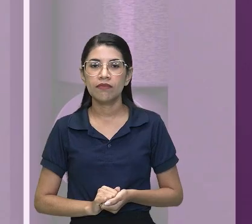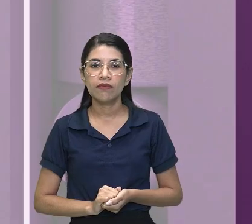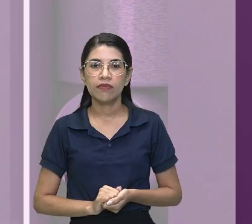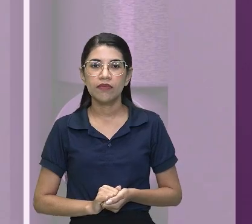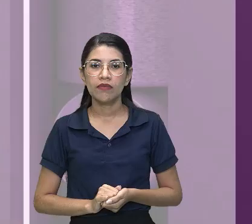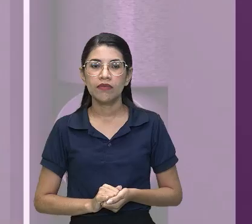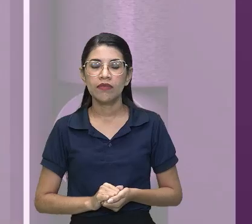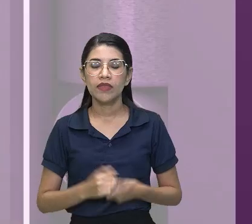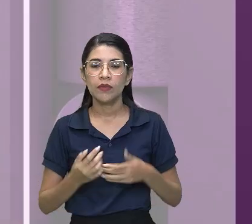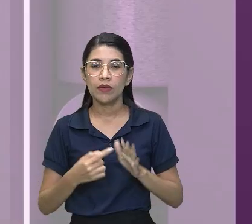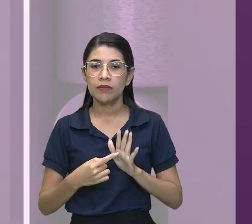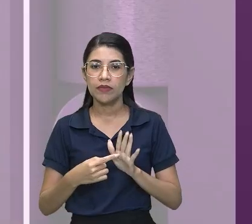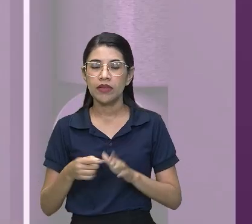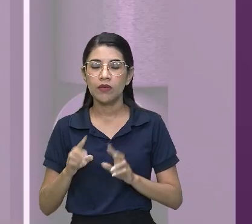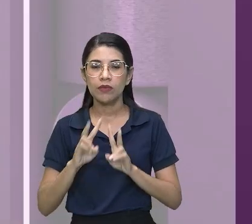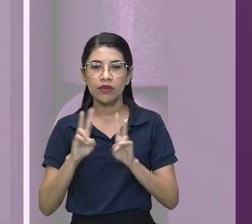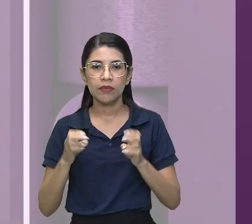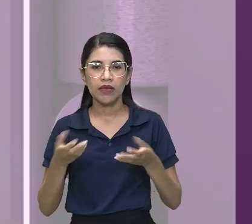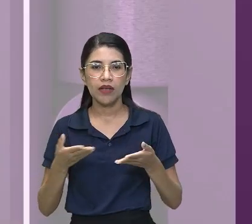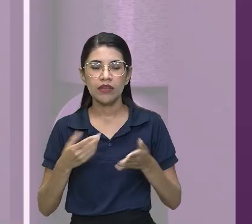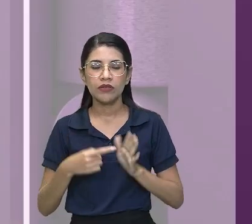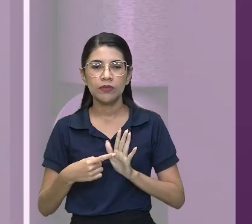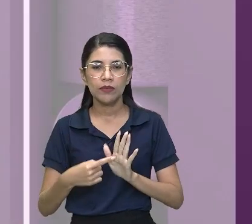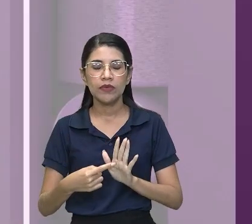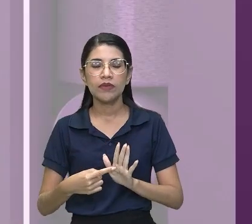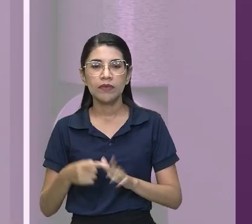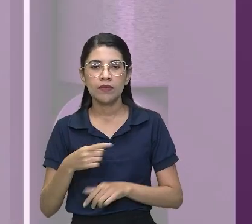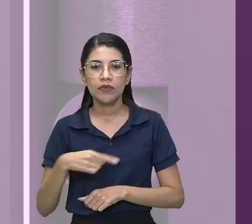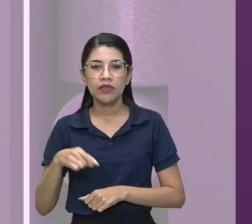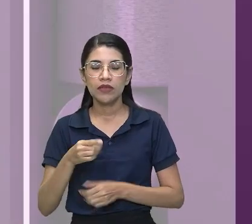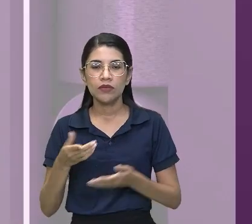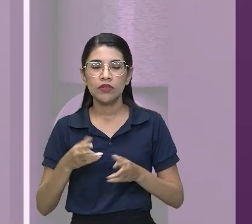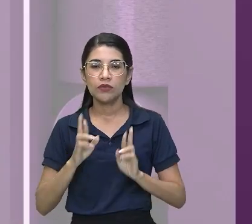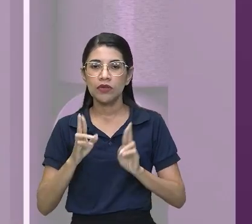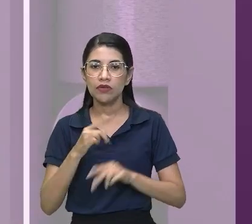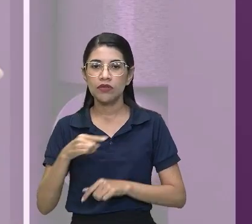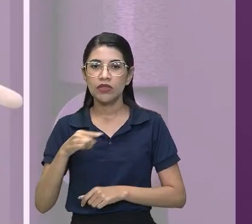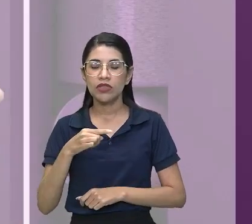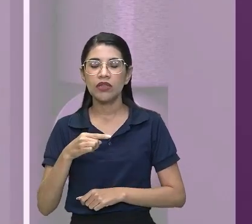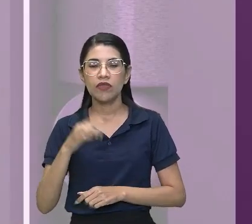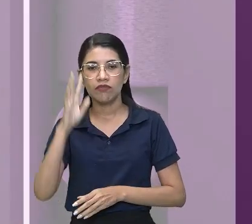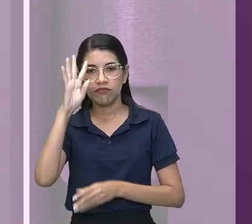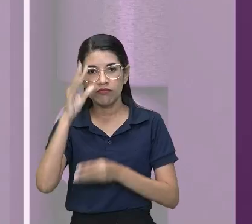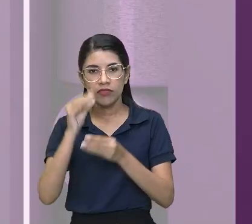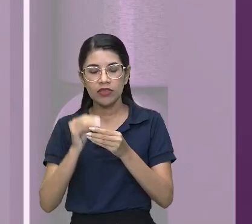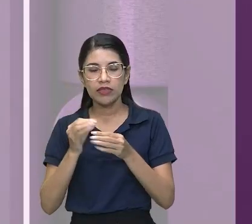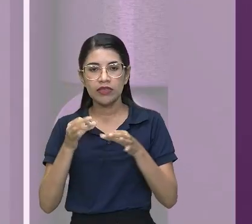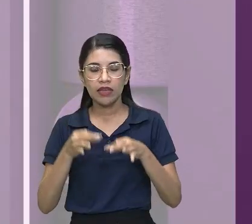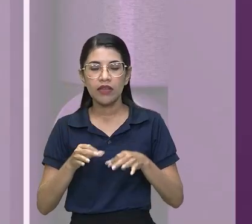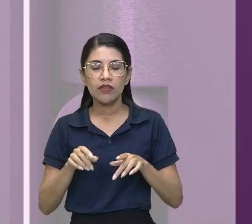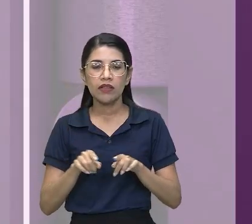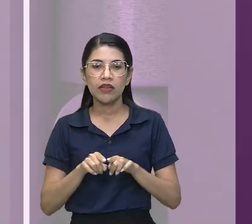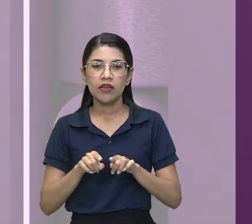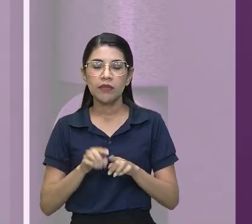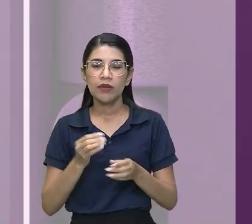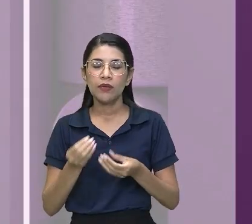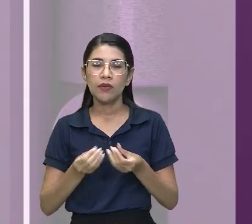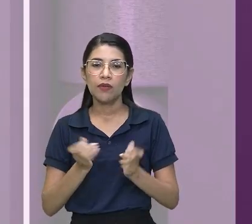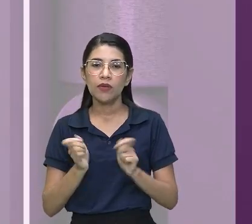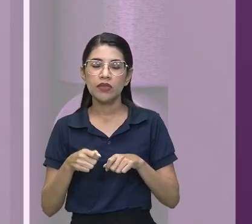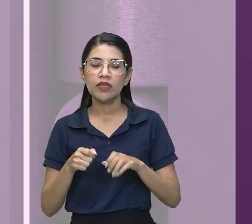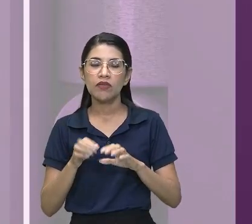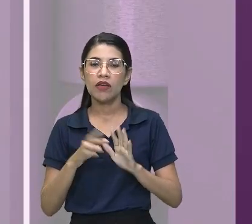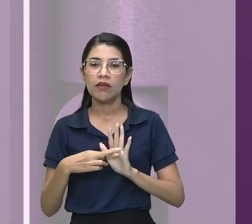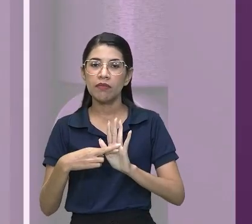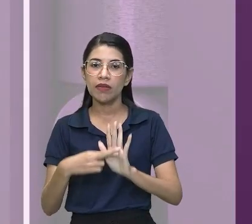É exatamente isso que eu tinha para apresentar. Eu espero que você tenha compreendido, né, como representar